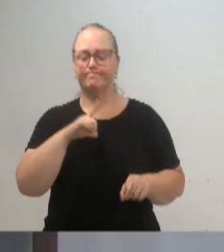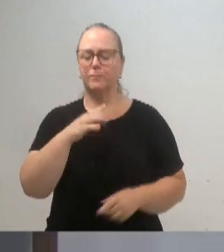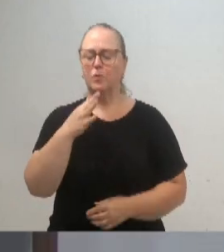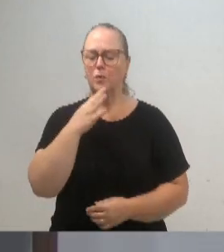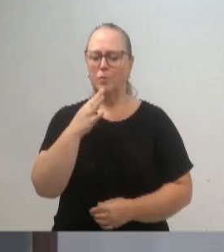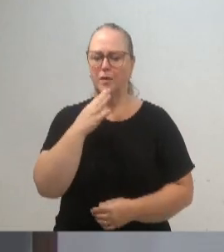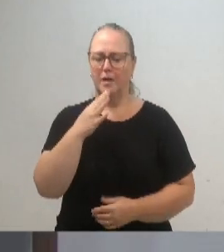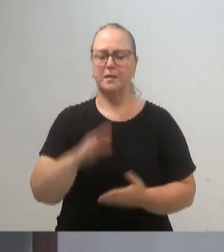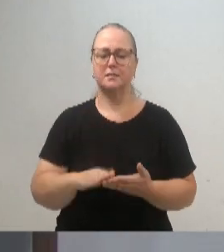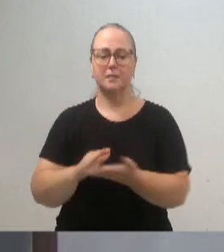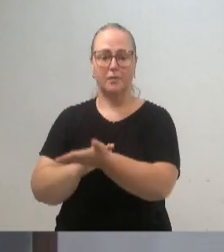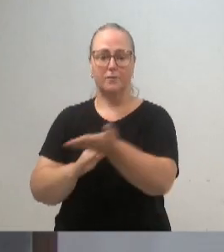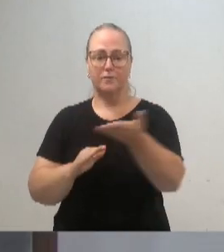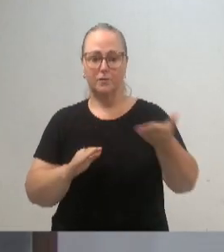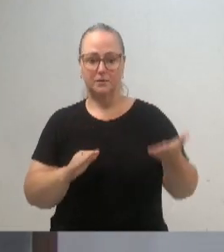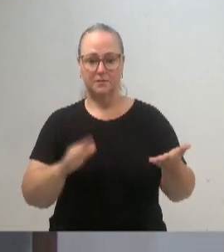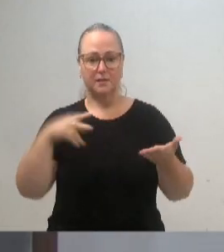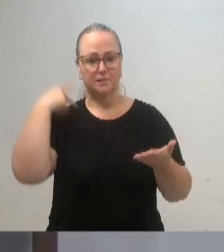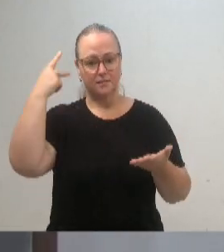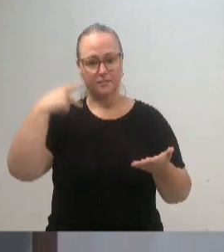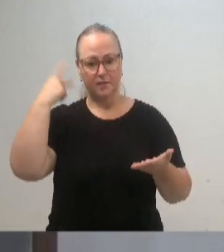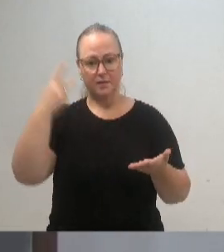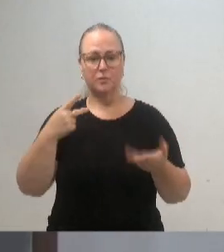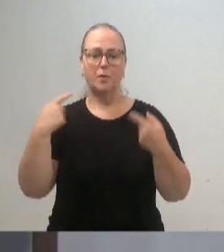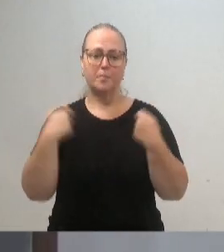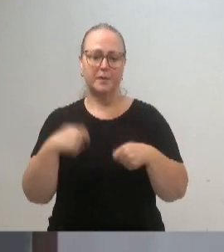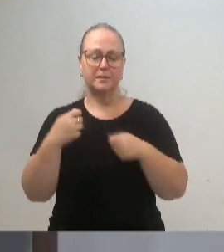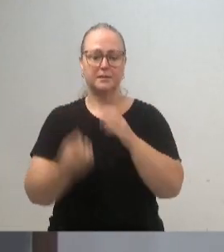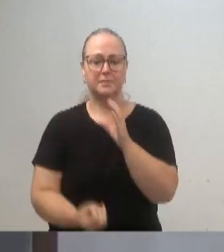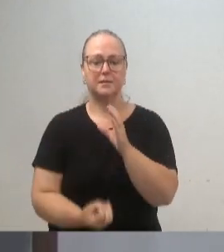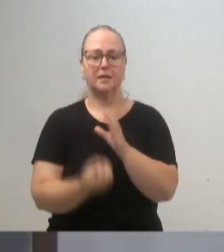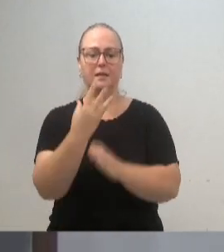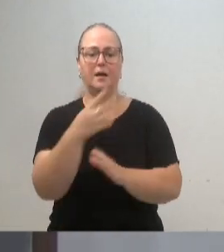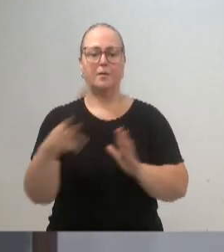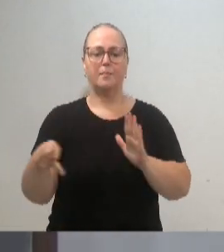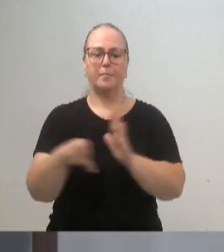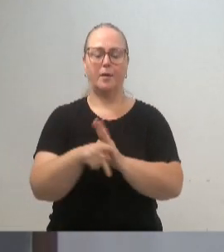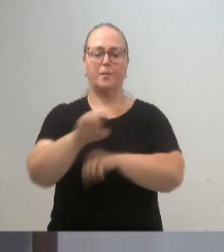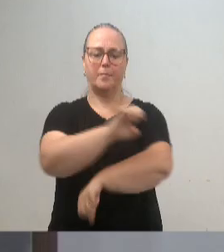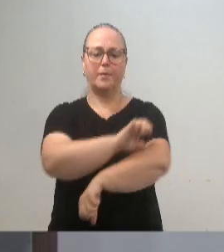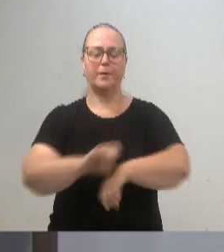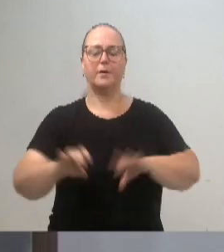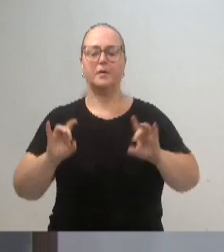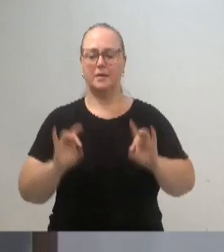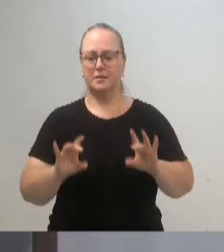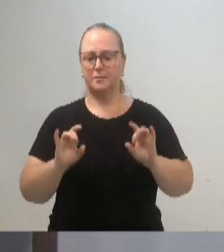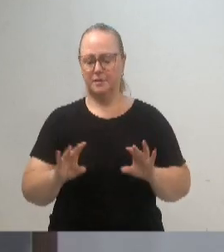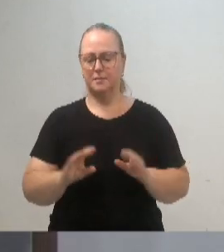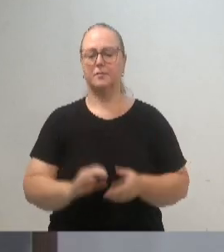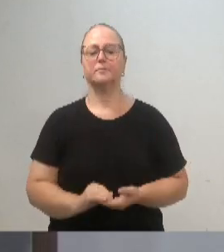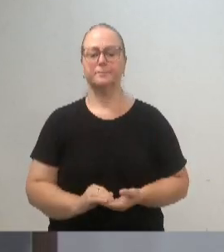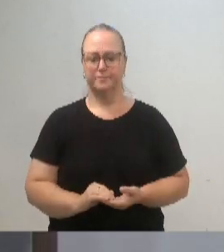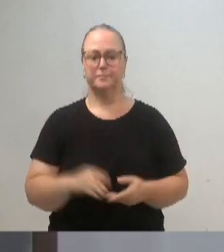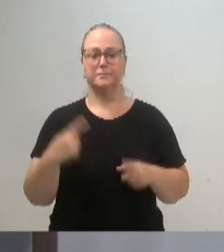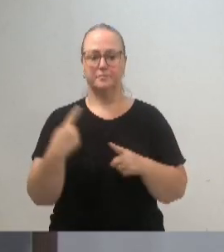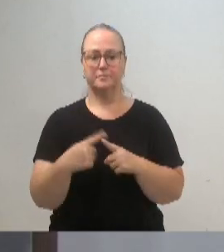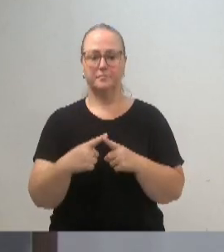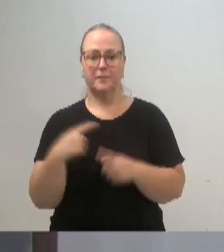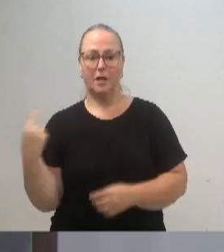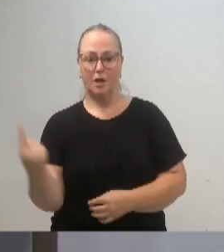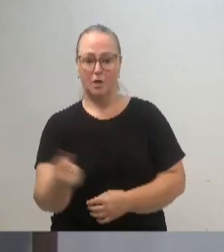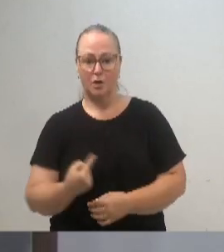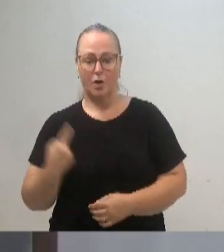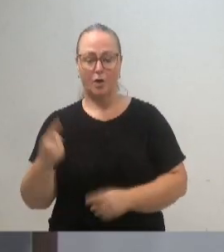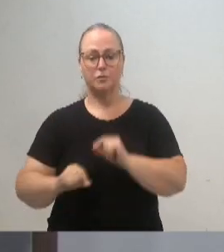vocês, vereadores, precisam ouvir para criar essa política pública da educação especial. Porque somos nós que recebemos o